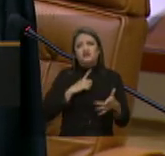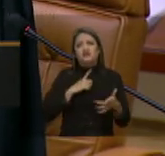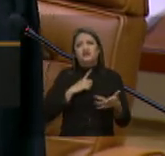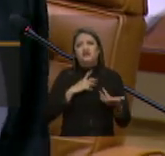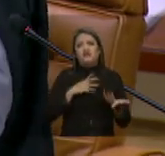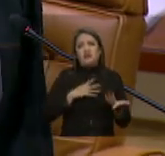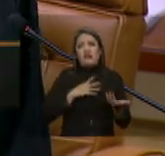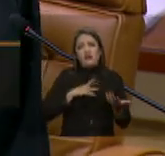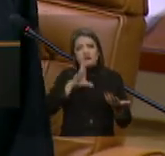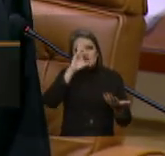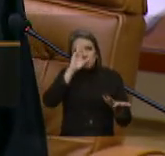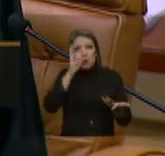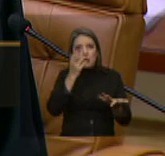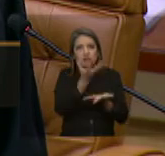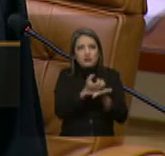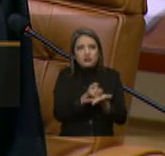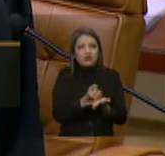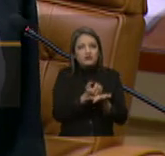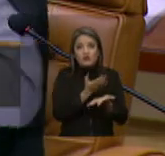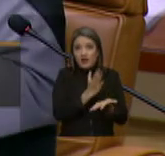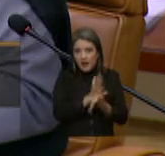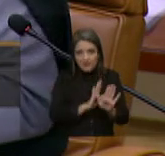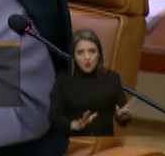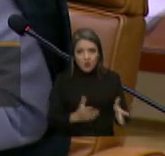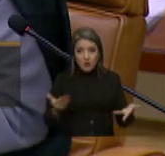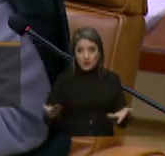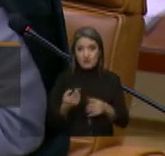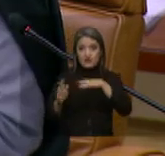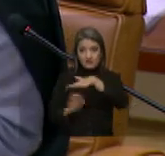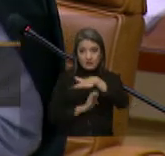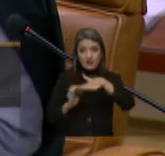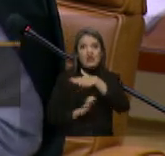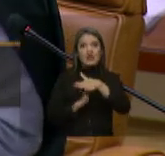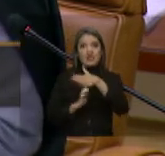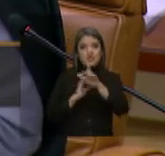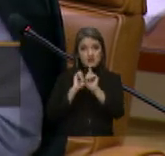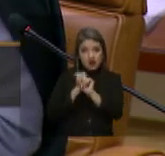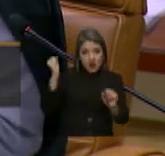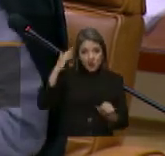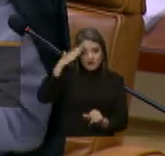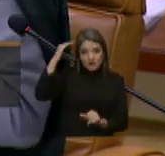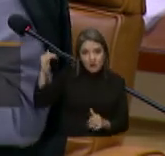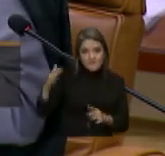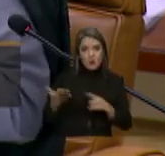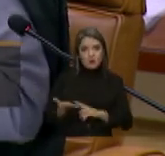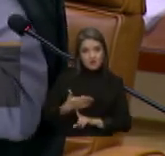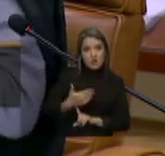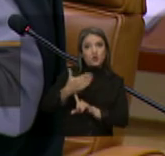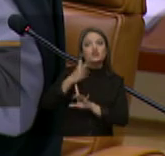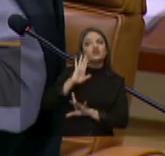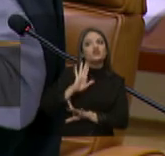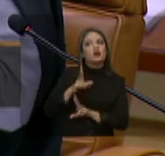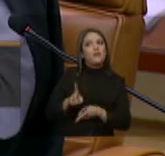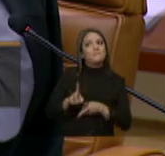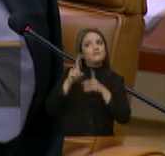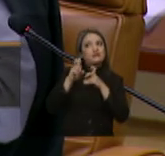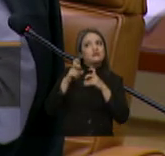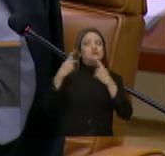próprias Empresas Grandes as Big decks né as grandes empresas de tecnologia parece que já entenderam a necessidade